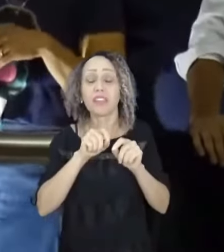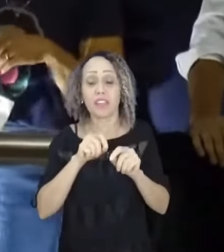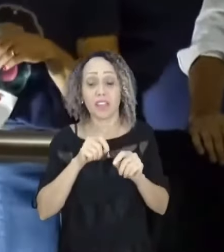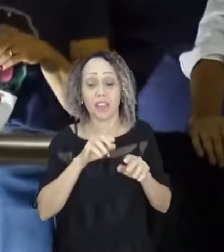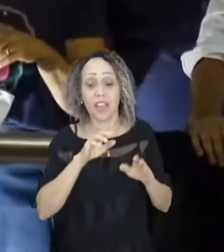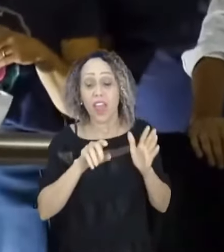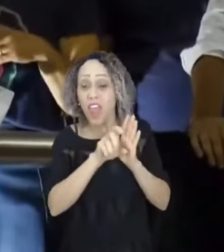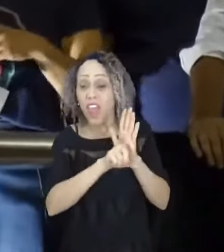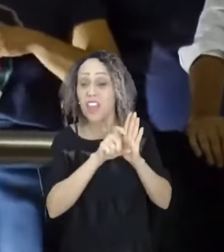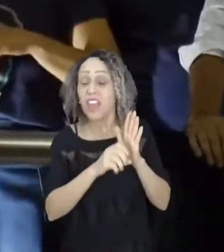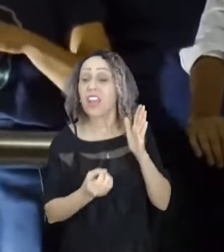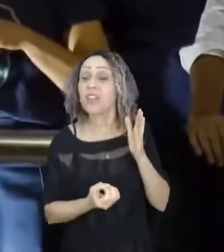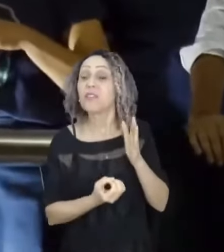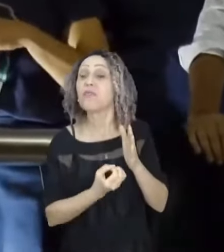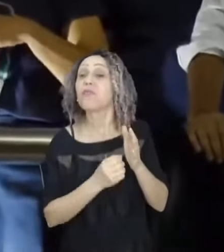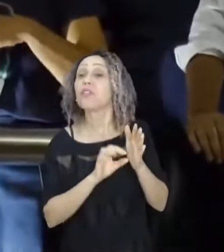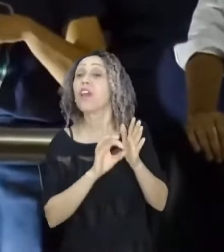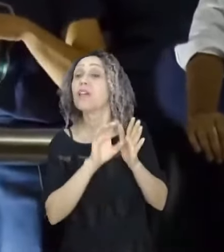presidente da República.